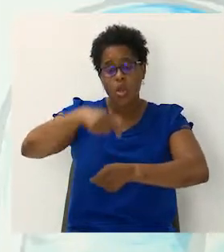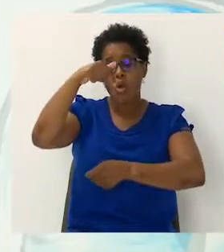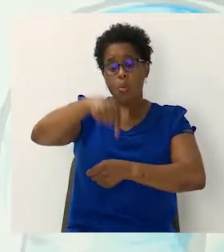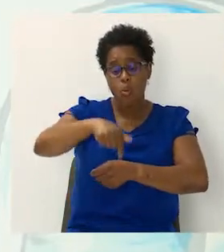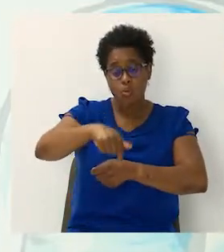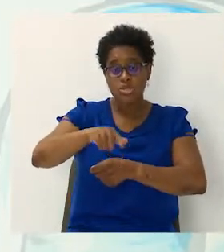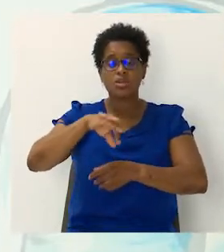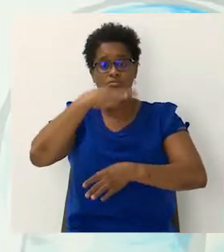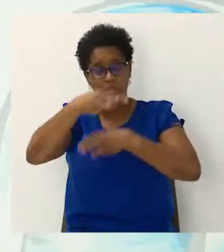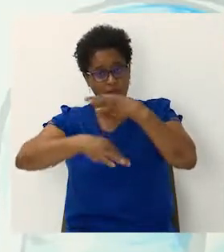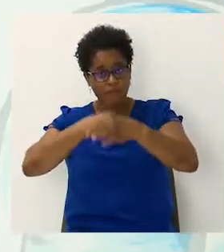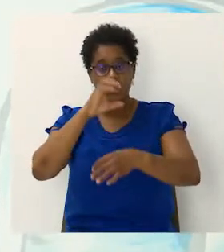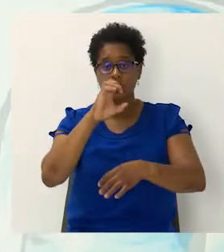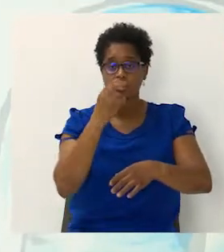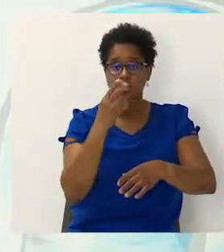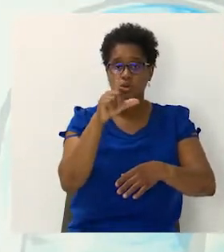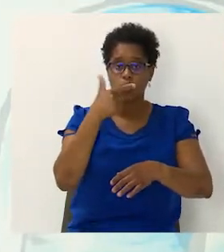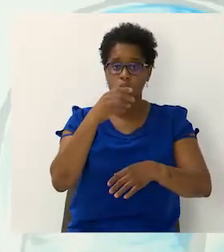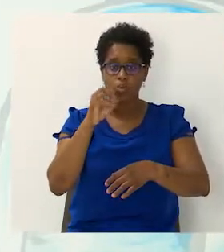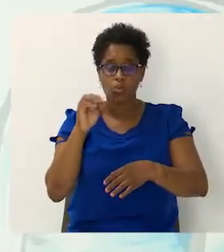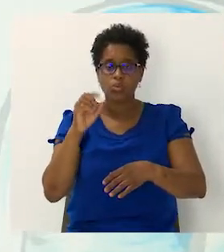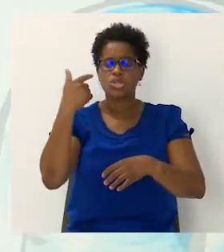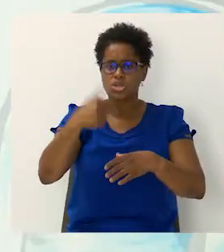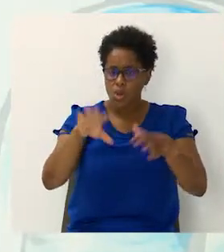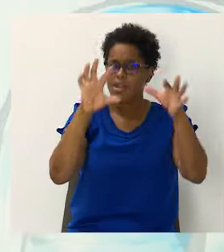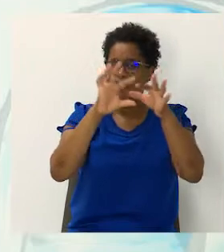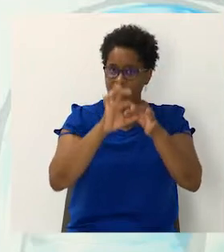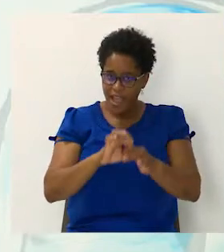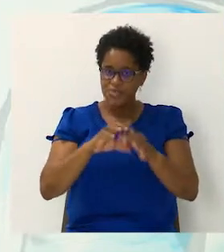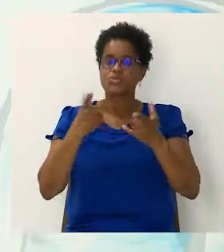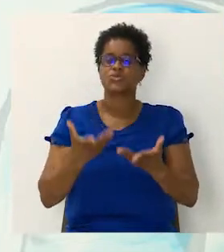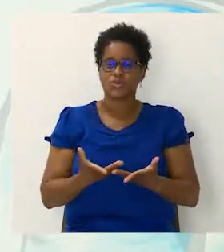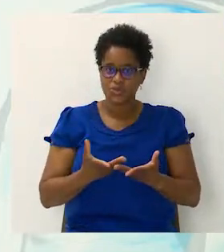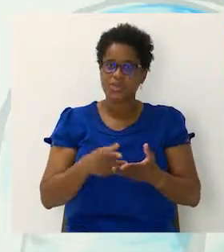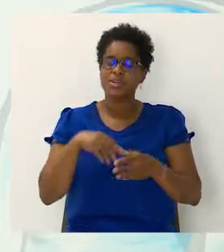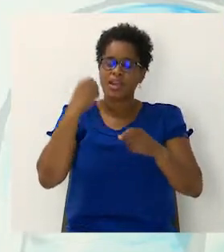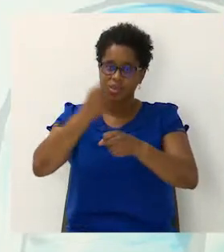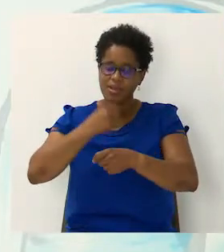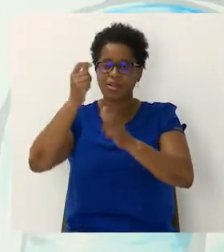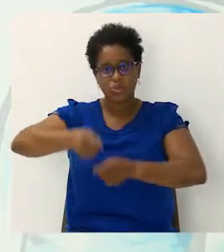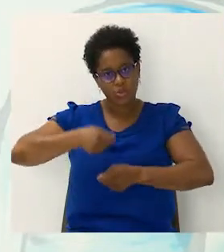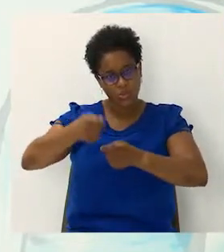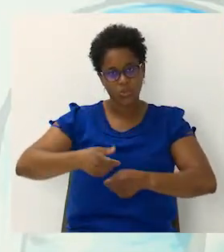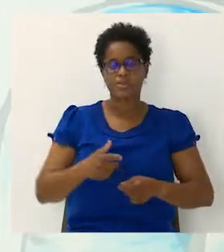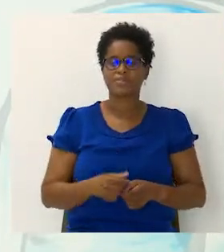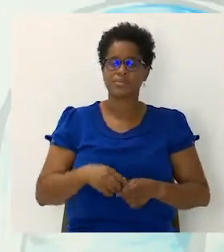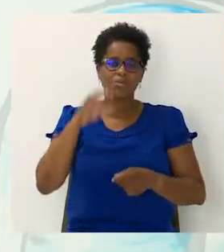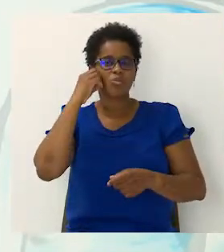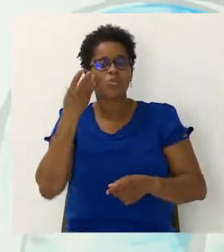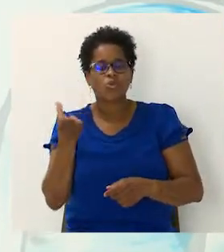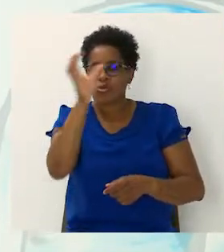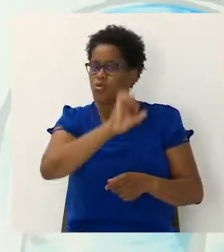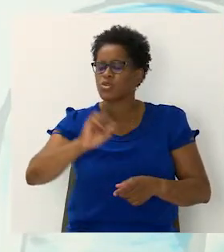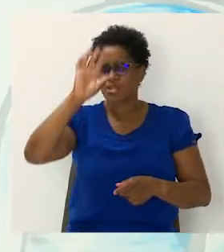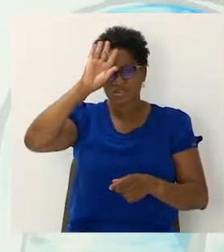falar de cultos que estão ligados à agricultura. Como sabem,